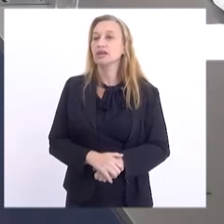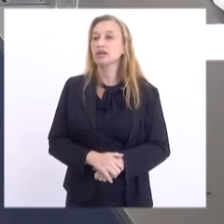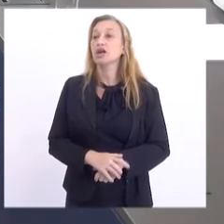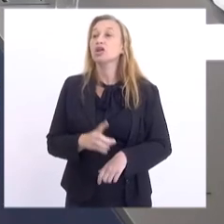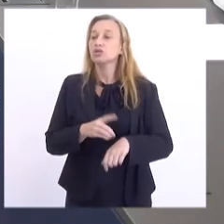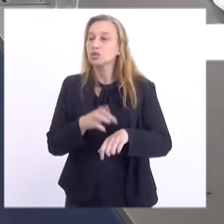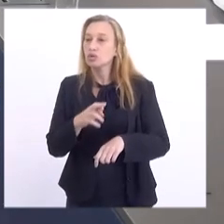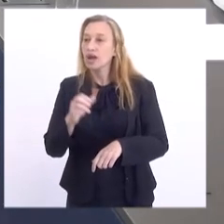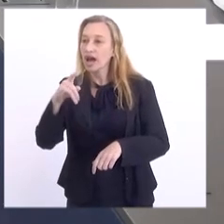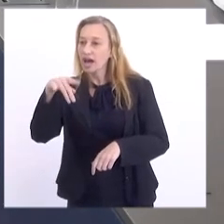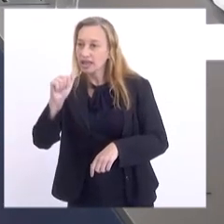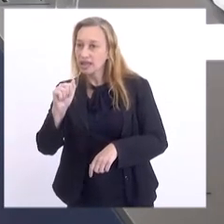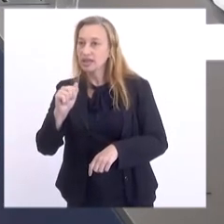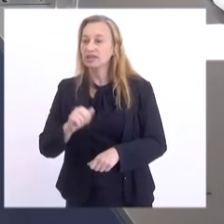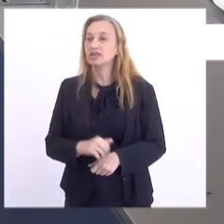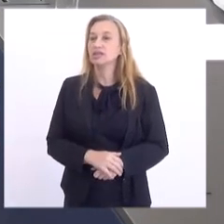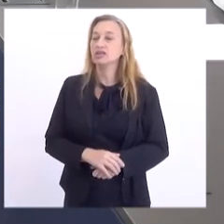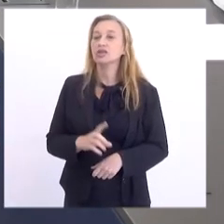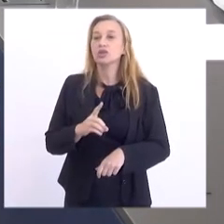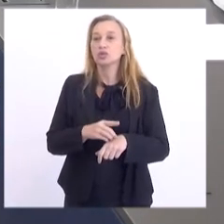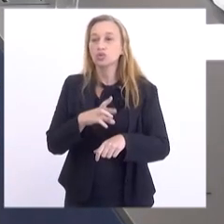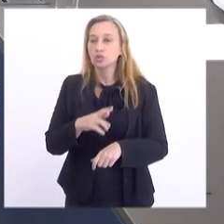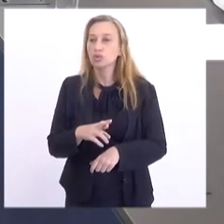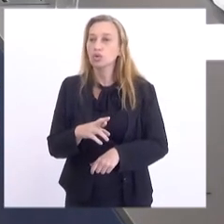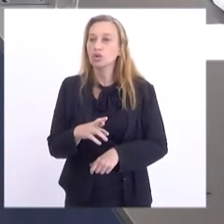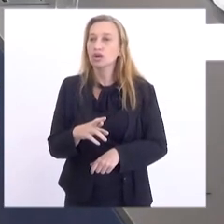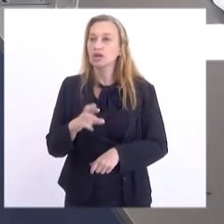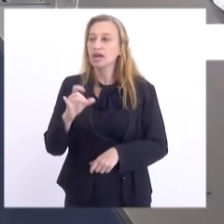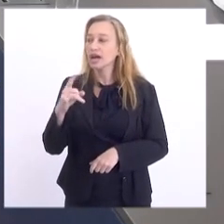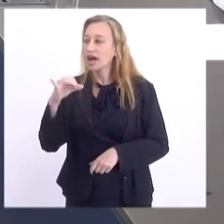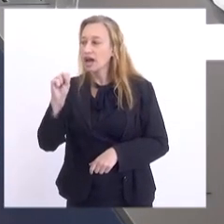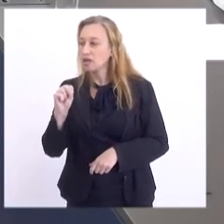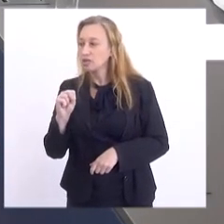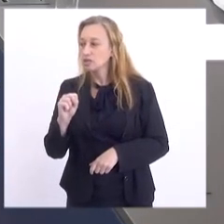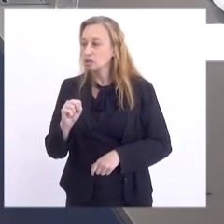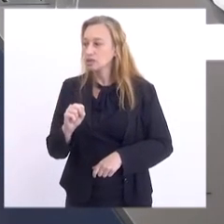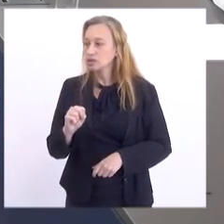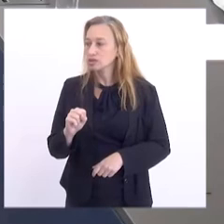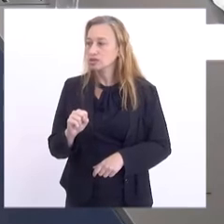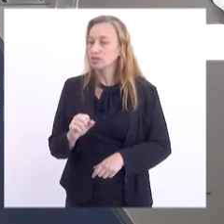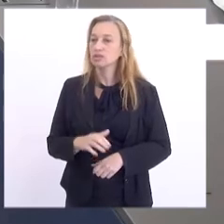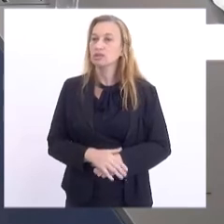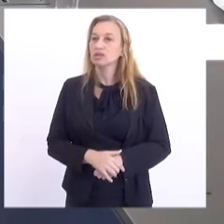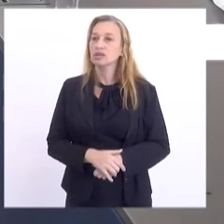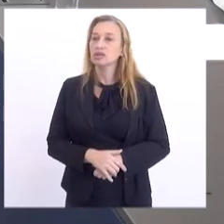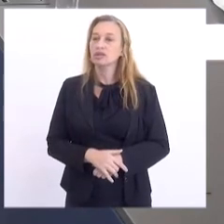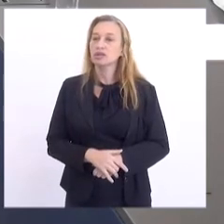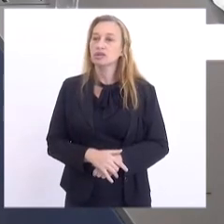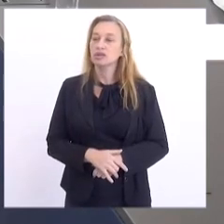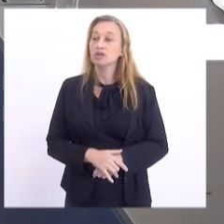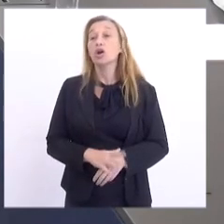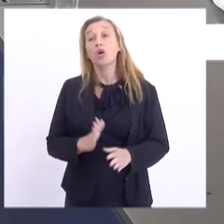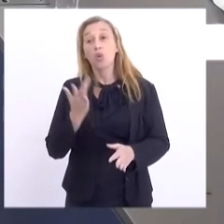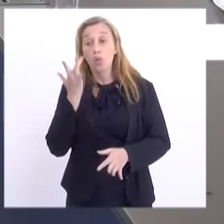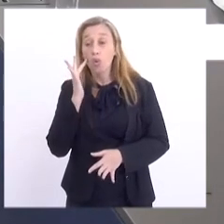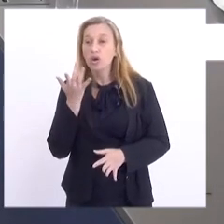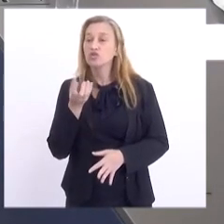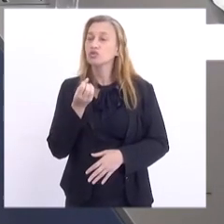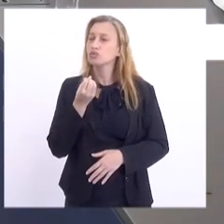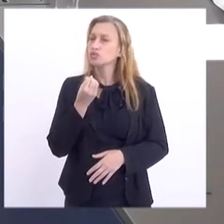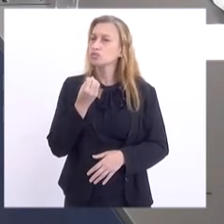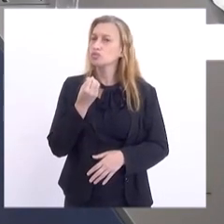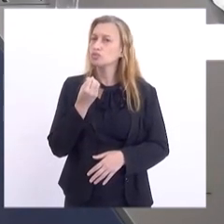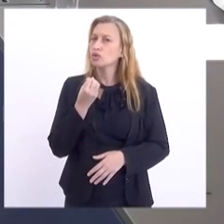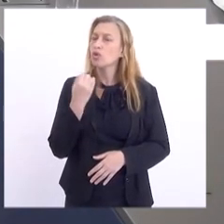Dra Ana Luiza e o Doutor Carlos Henrique as presenças eu acho que foi